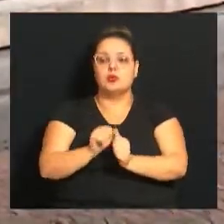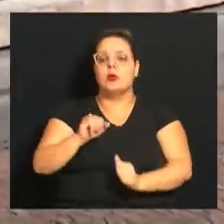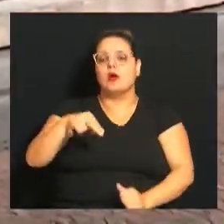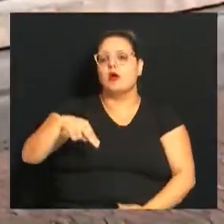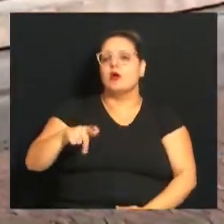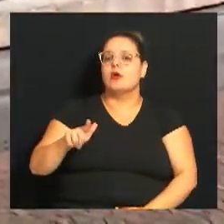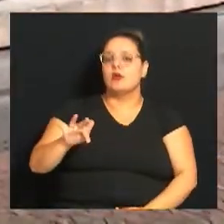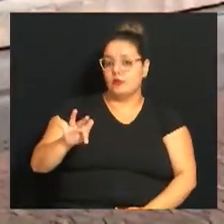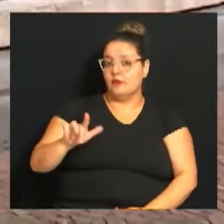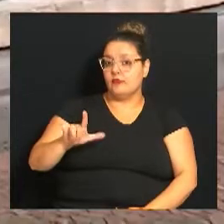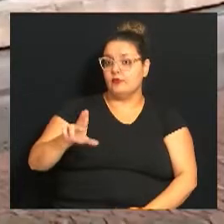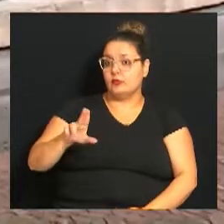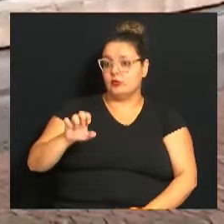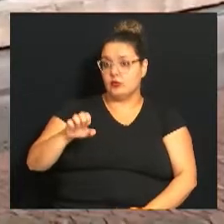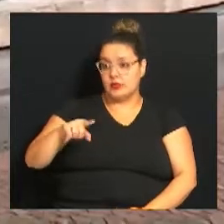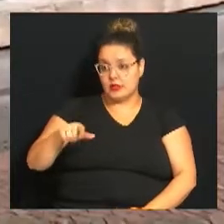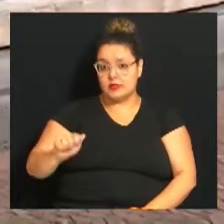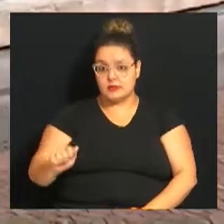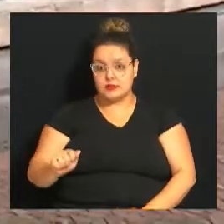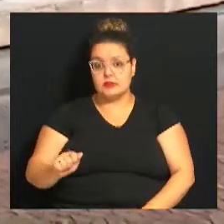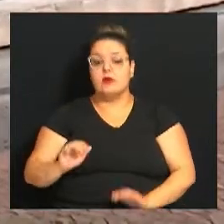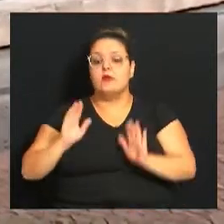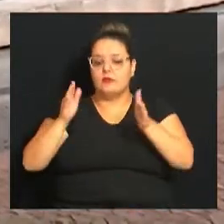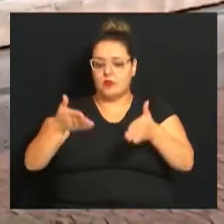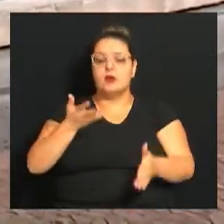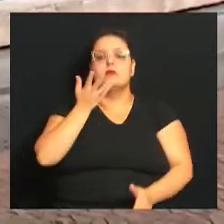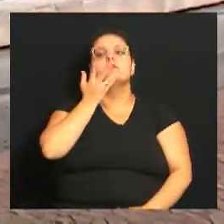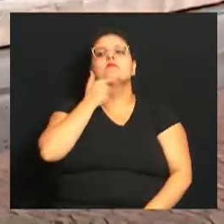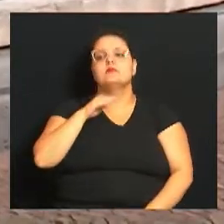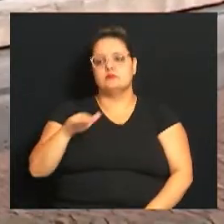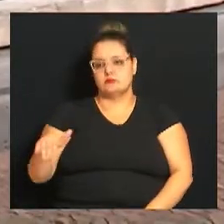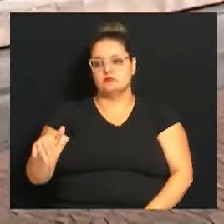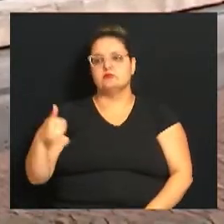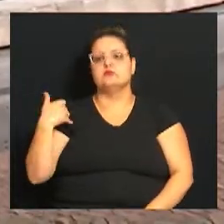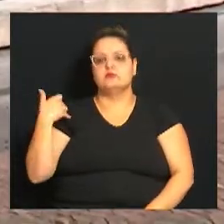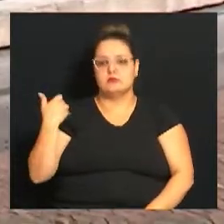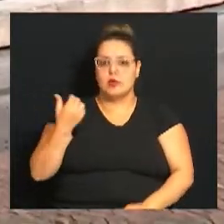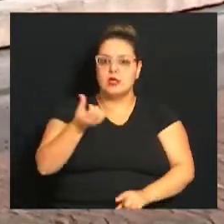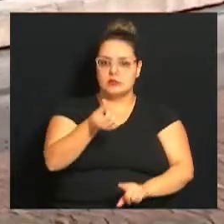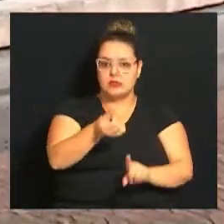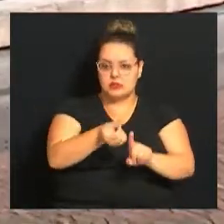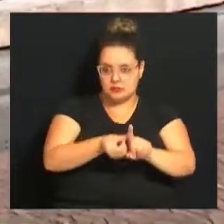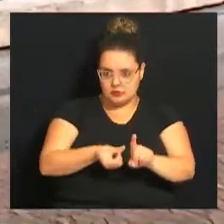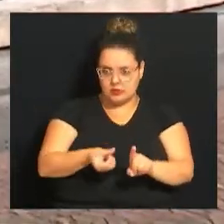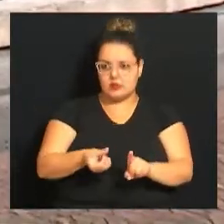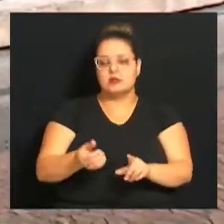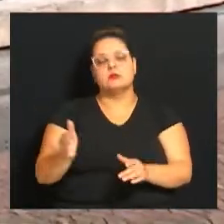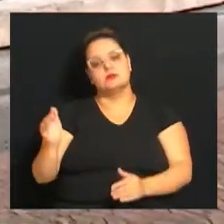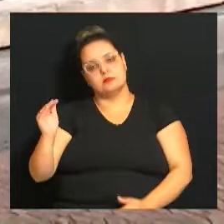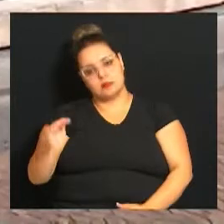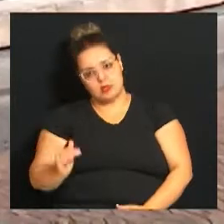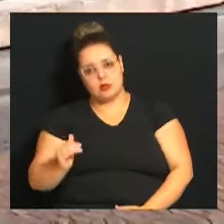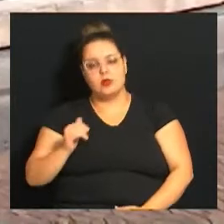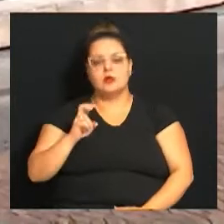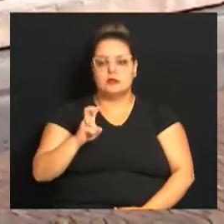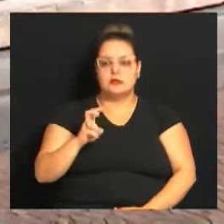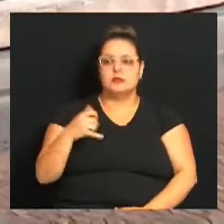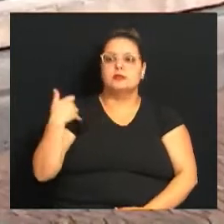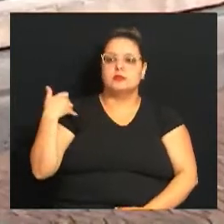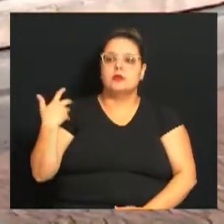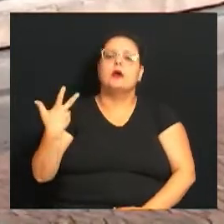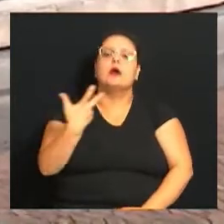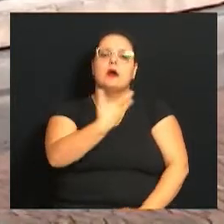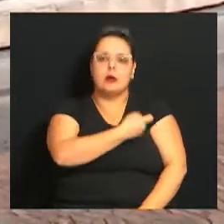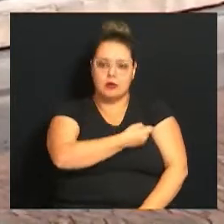a campanha indiscriminada para crianças. Então, crianças a partir de 6 meses de idade, a menores de 5 anos, também receberão a vacina contra